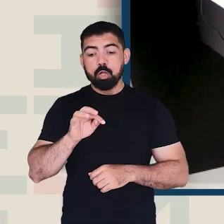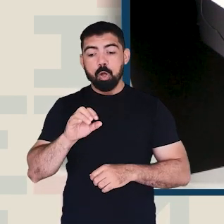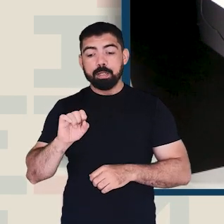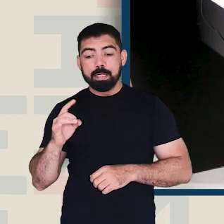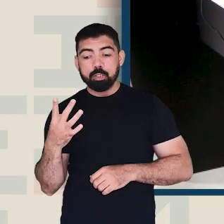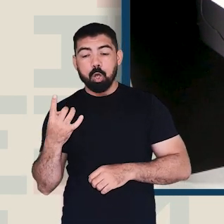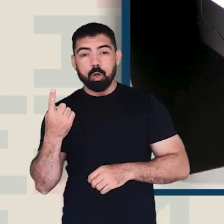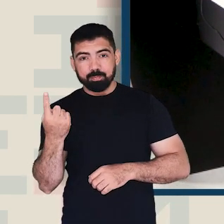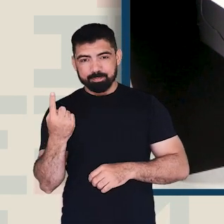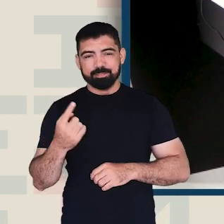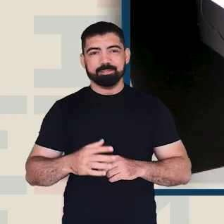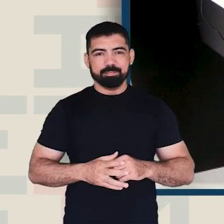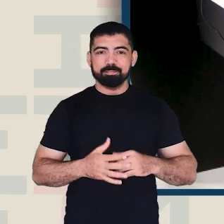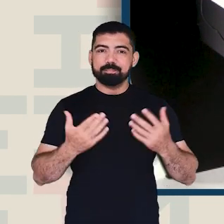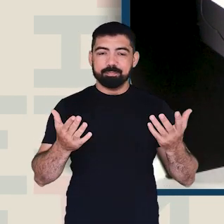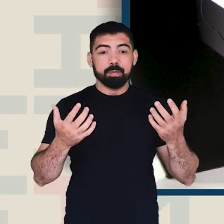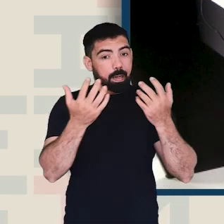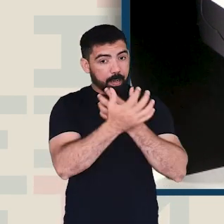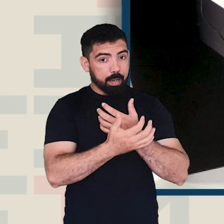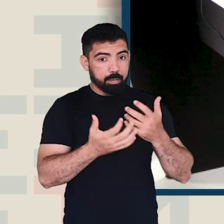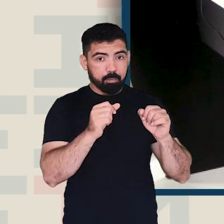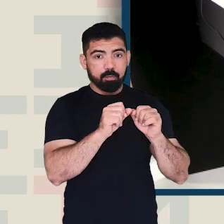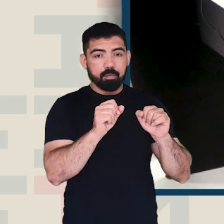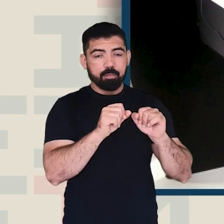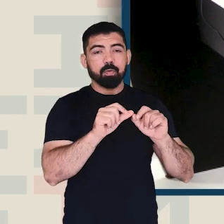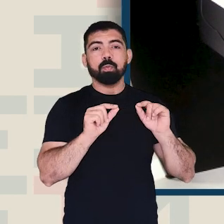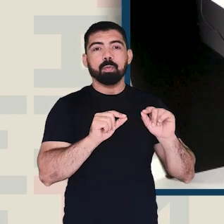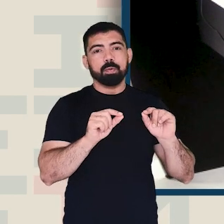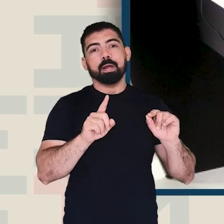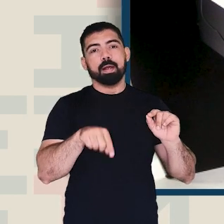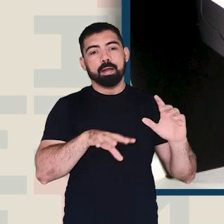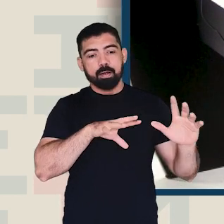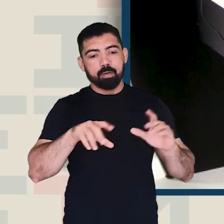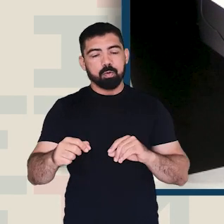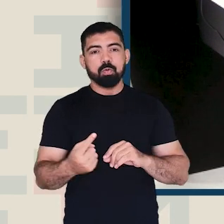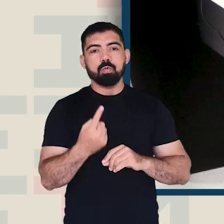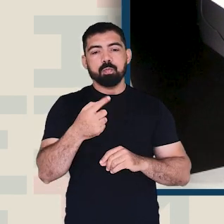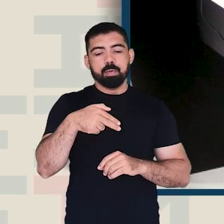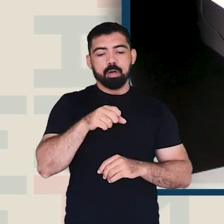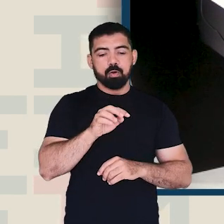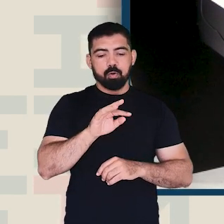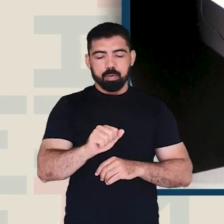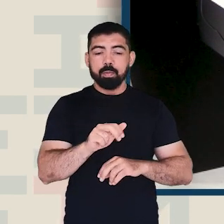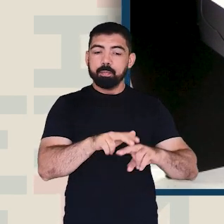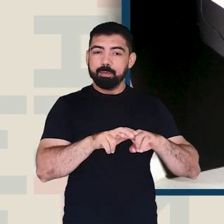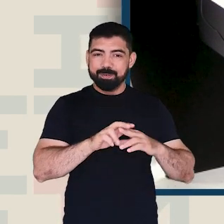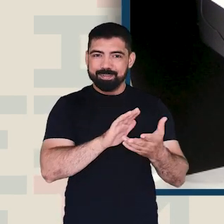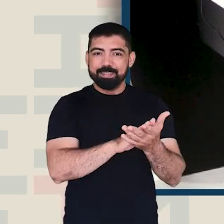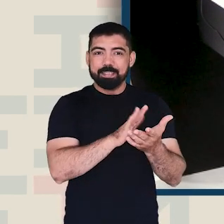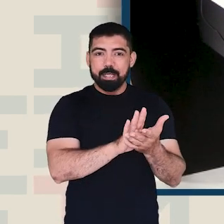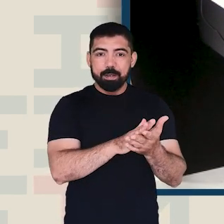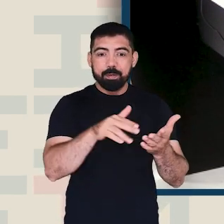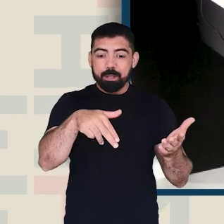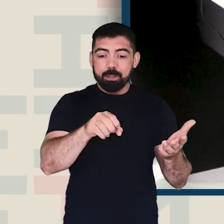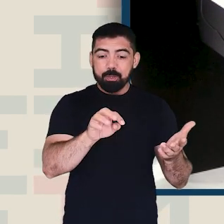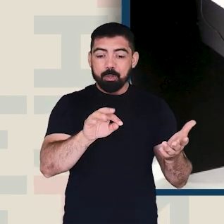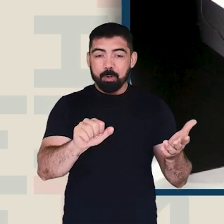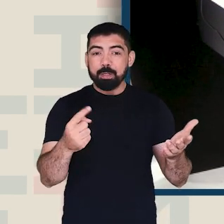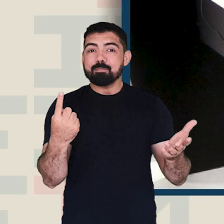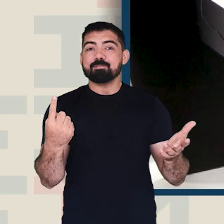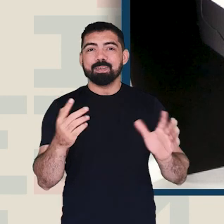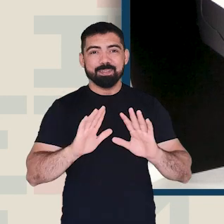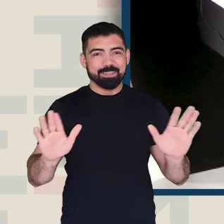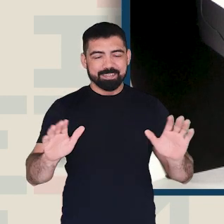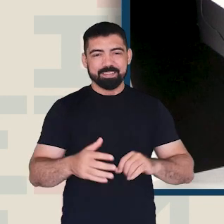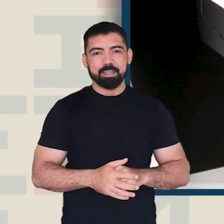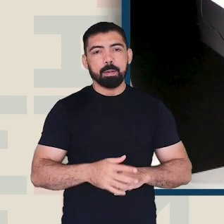melodia, boa parte dela é tocada com apenas uma nota, daí o título, né? Samba de nota só. E eu uso bem essa melodia porque ela é a melhor dica sobre isso. Ela